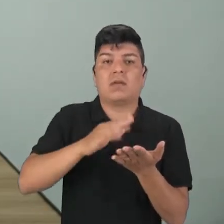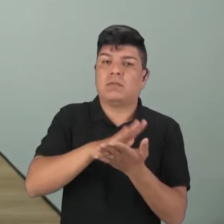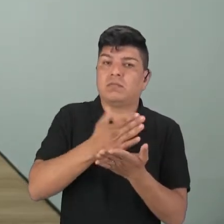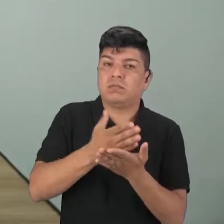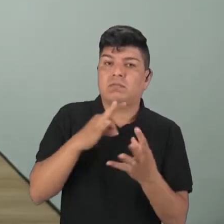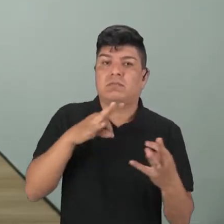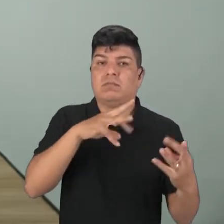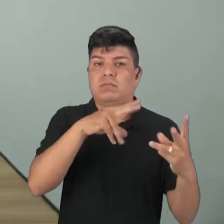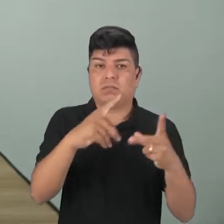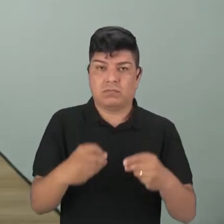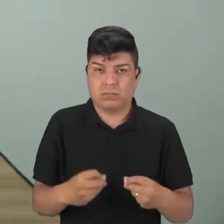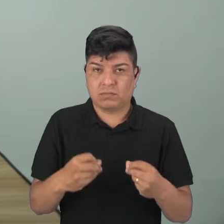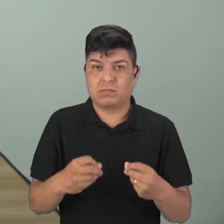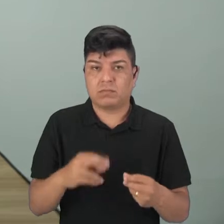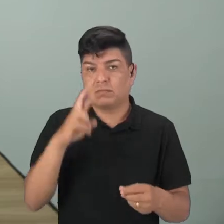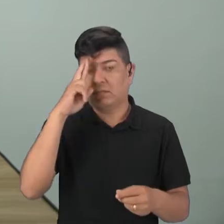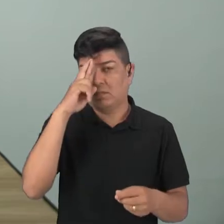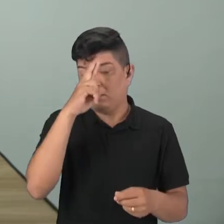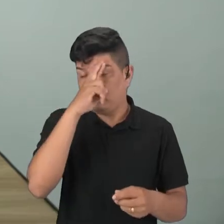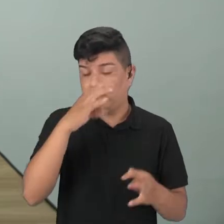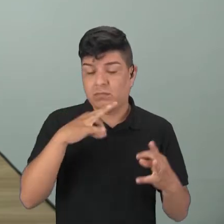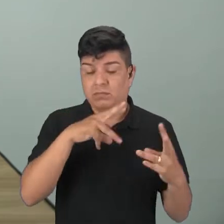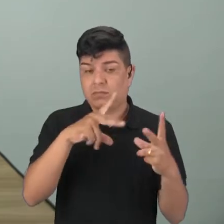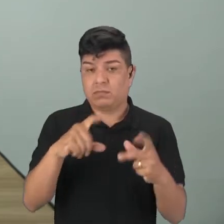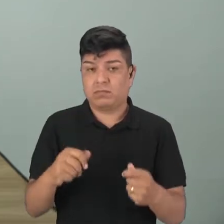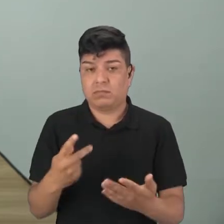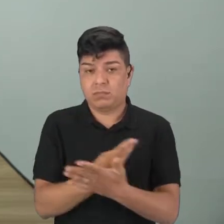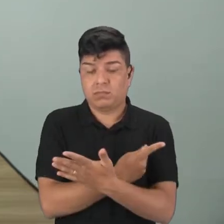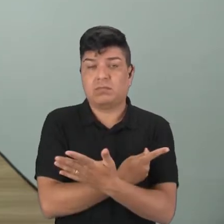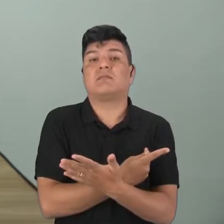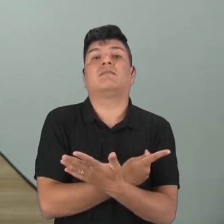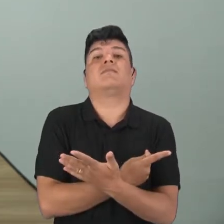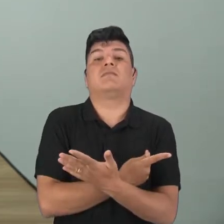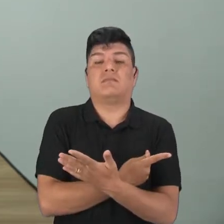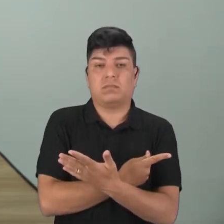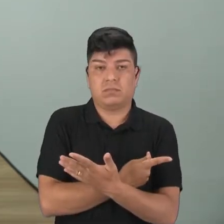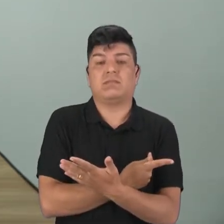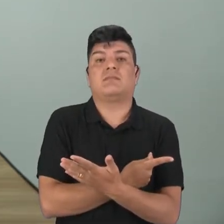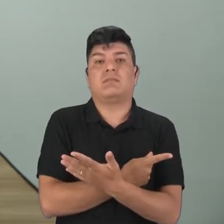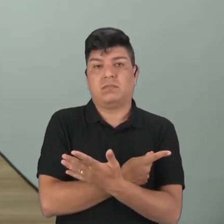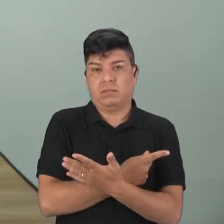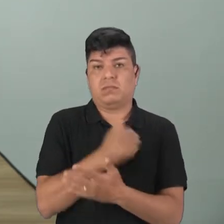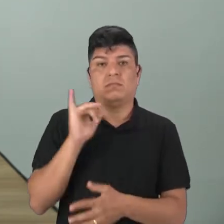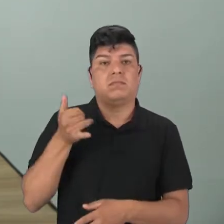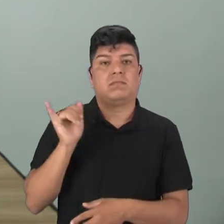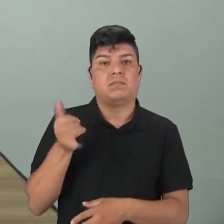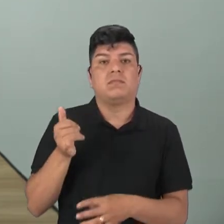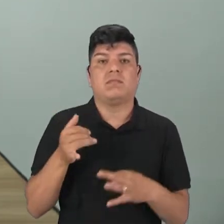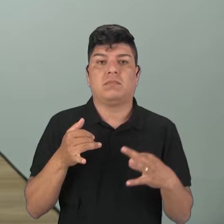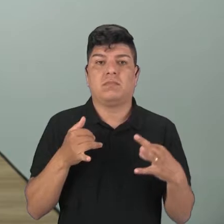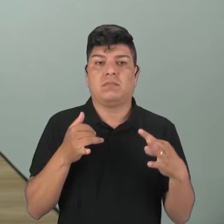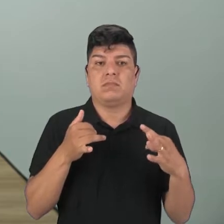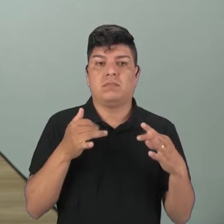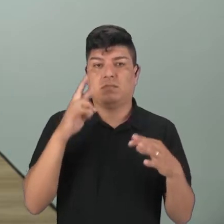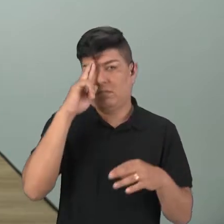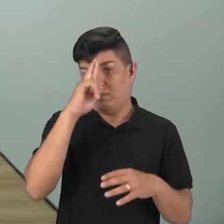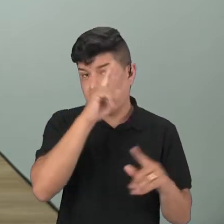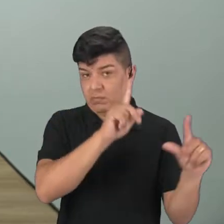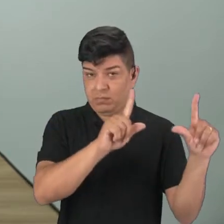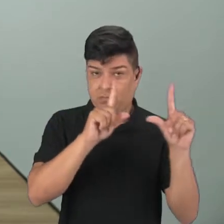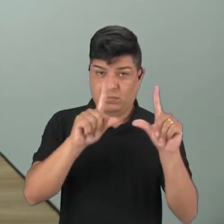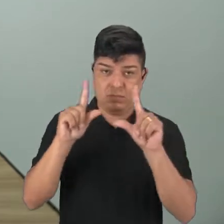sobre toda a história, todo o que se passa, os acontecimentos narrados nessa história em